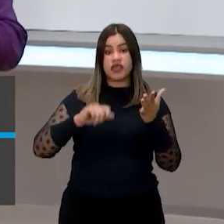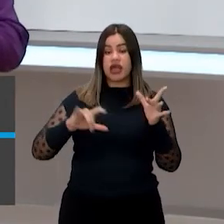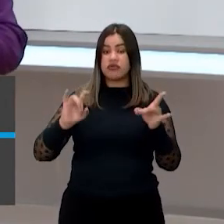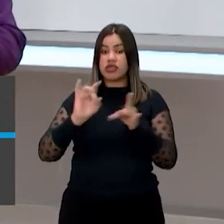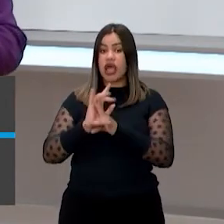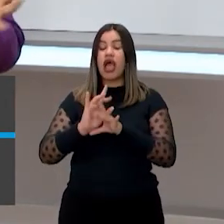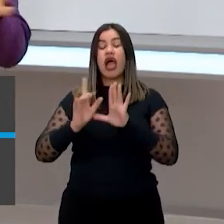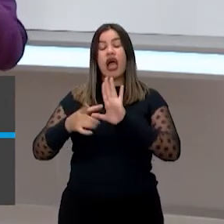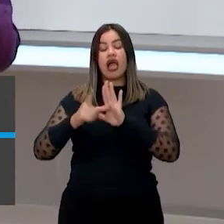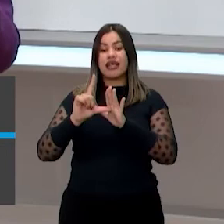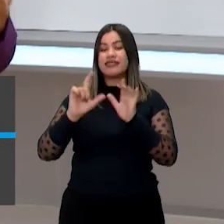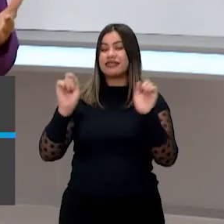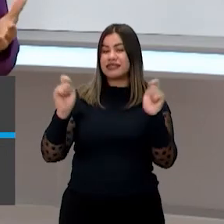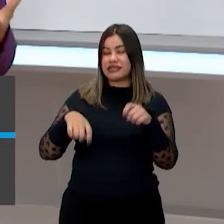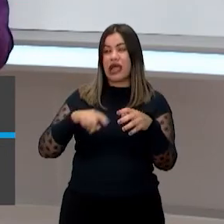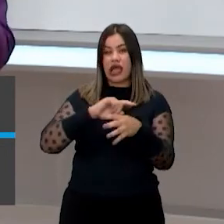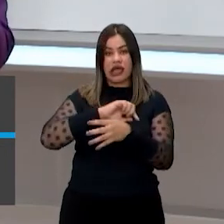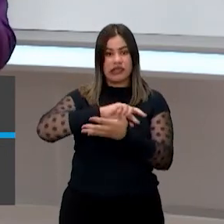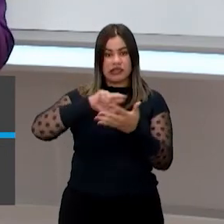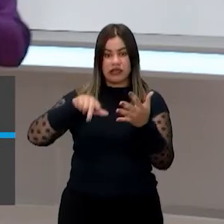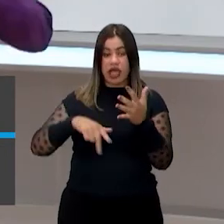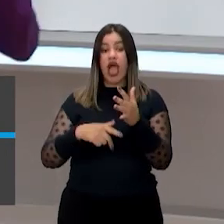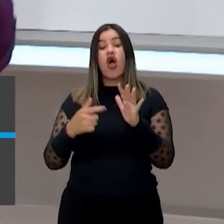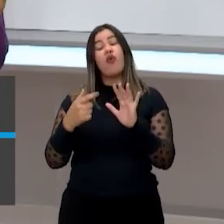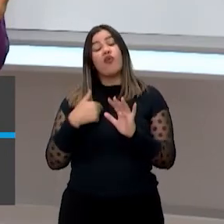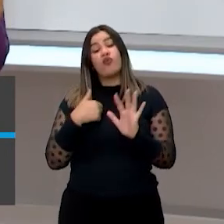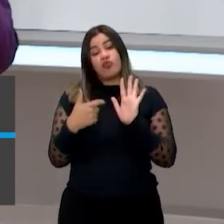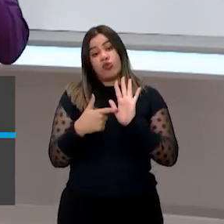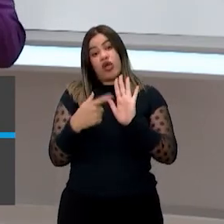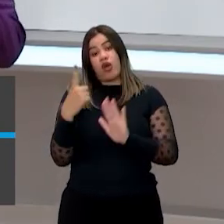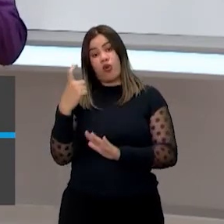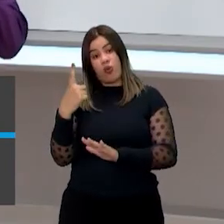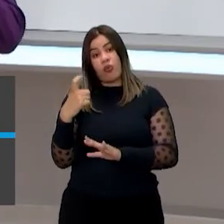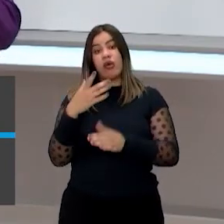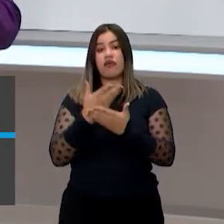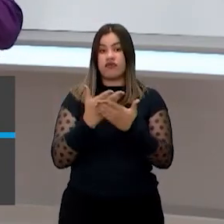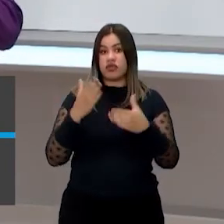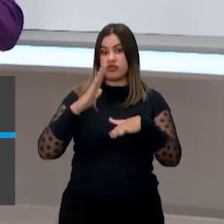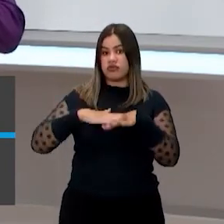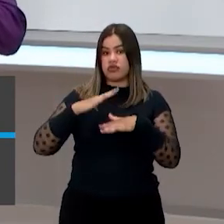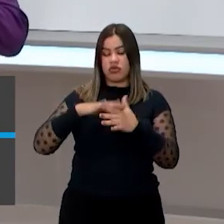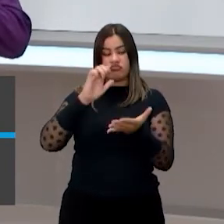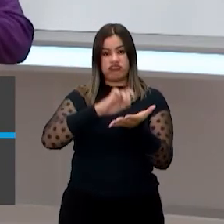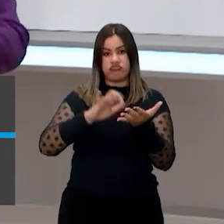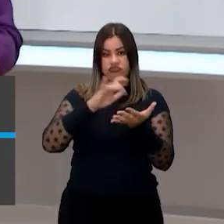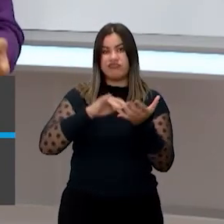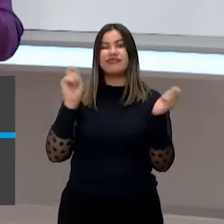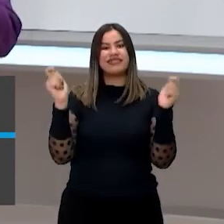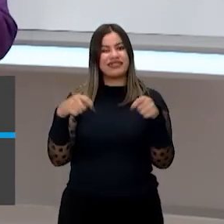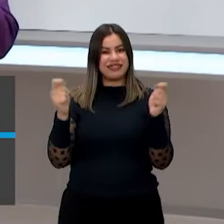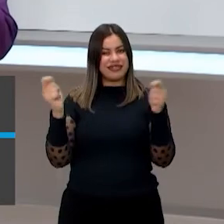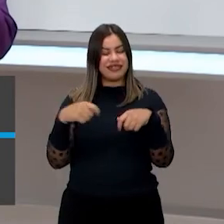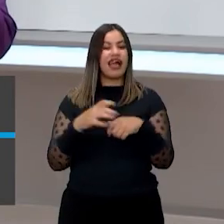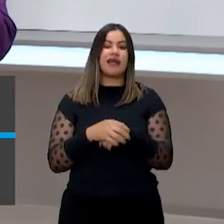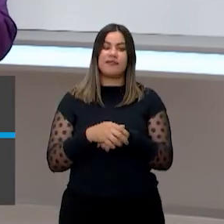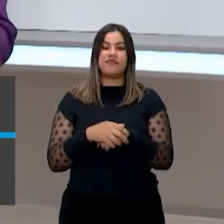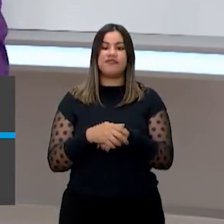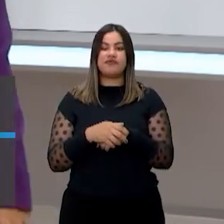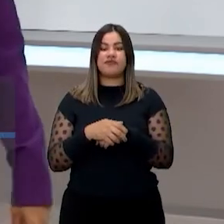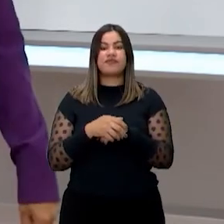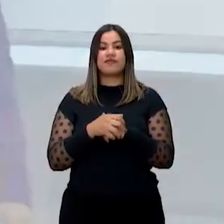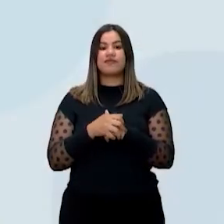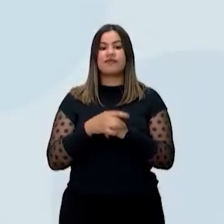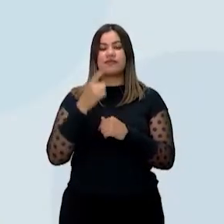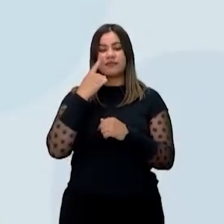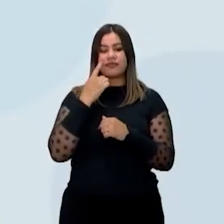muitas possibilidades. Eu vou apresentar uma e depois vocês podem consultar fazendo o cálculo na calculadora, tá certo? Então, olho aqui na nossa telinha,